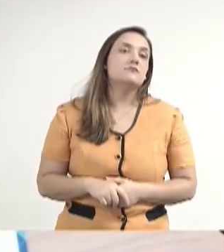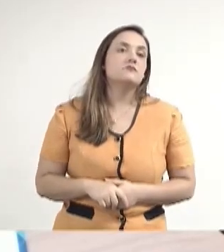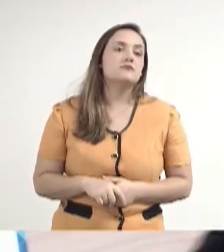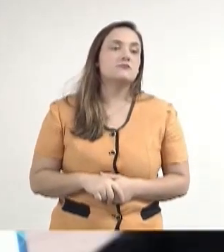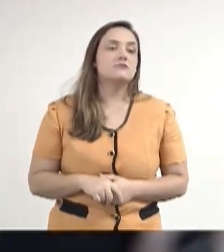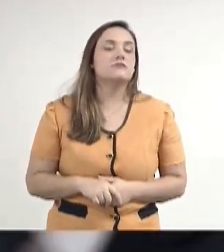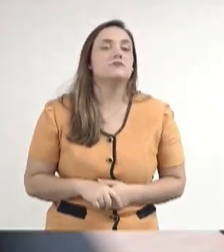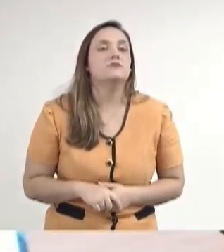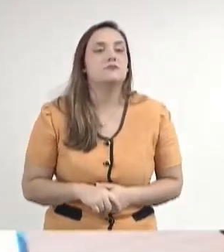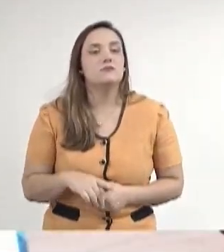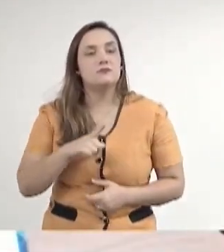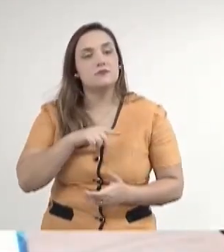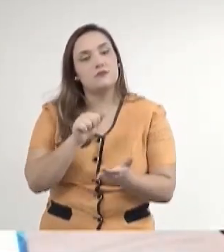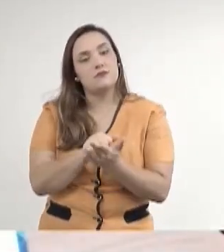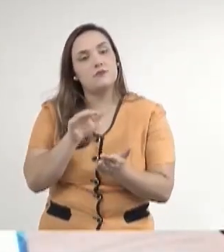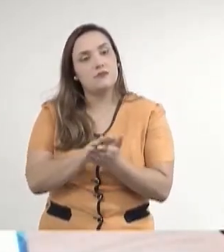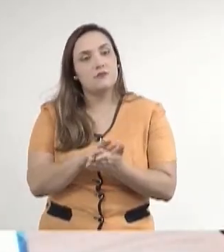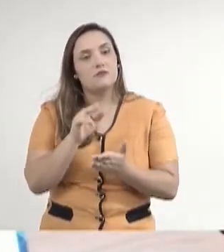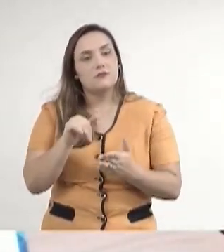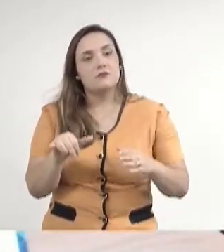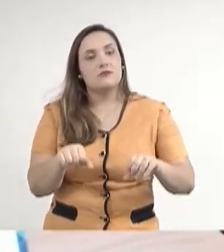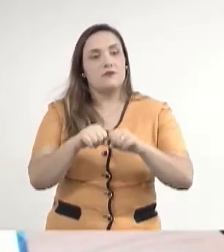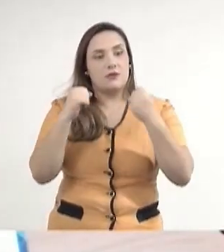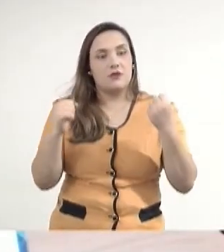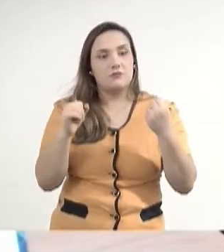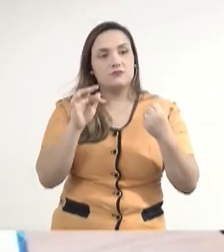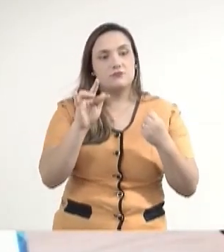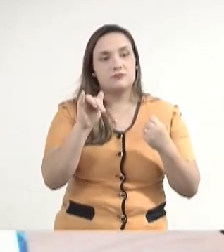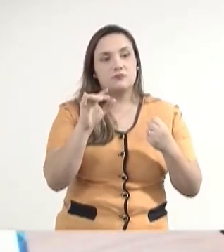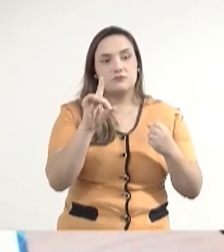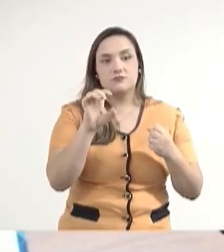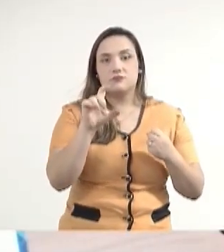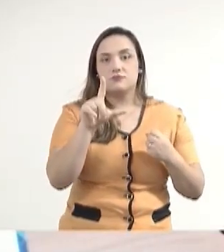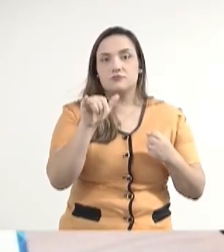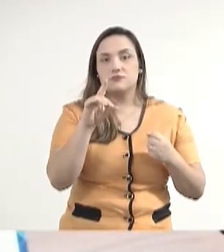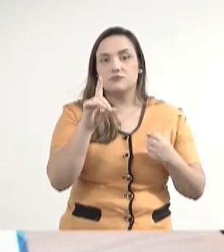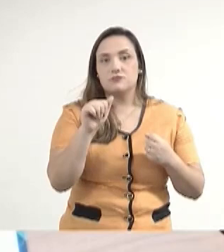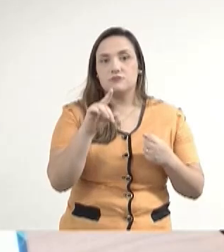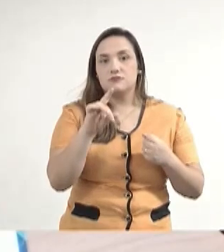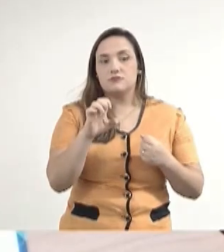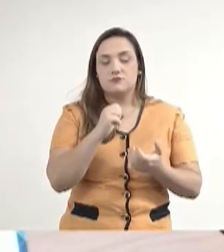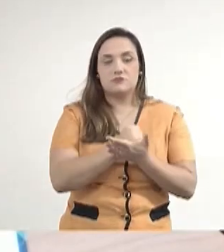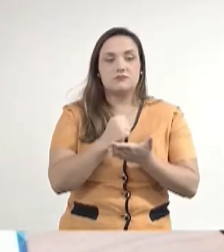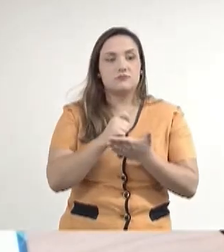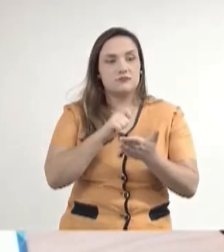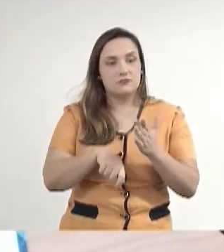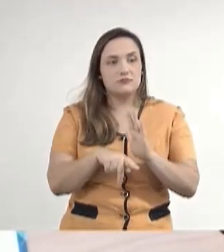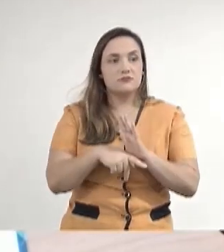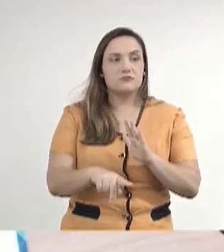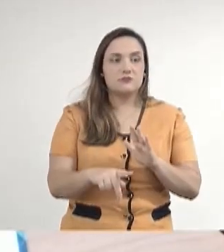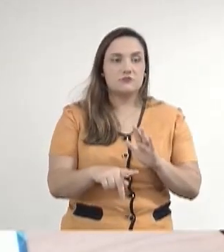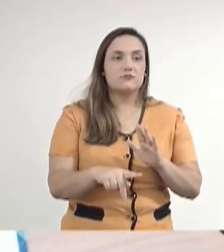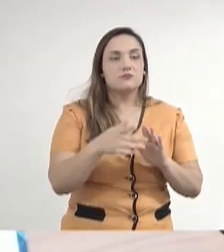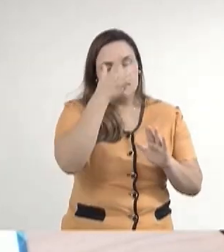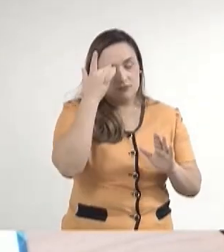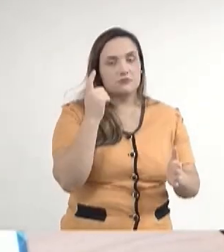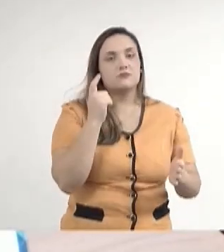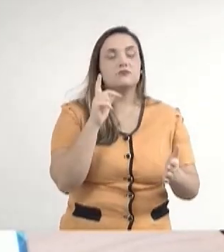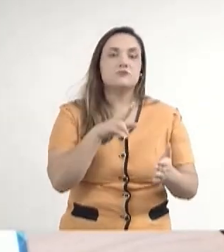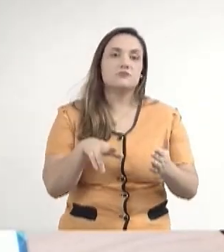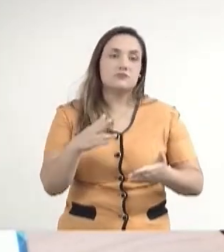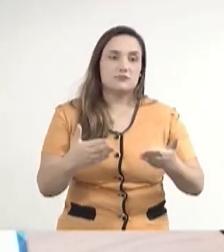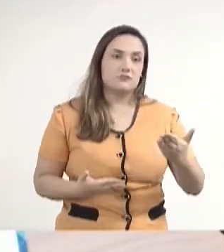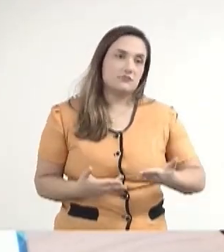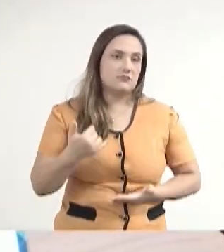Proíbe a famosa multa por quebra da fidelidade nesses contratos que são mantidos pelos consumidores